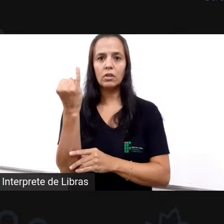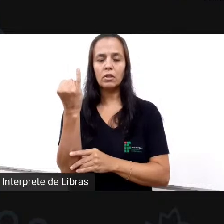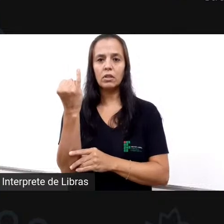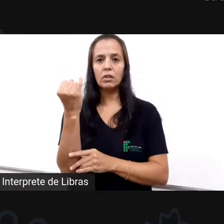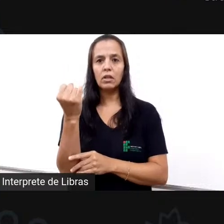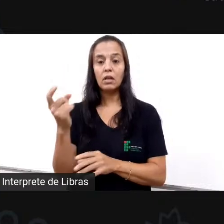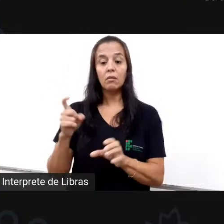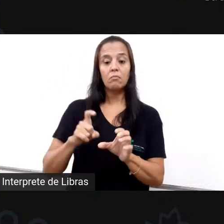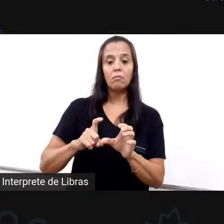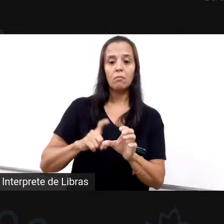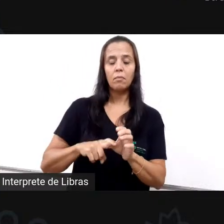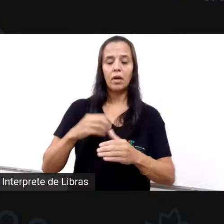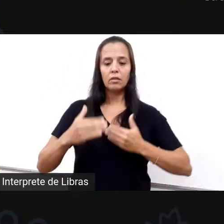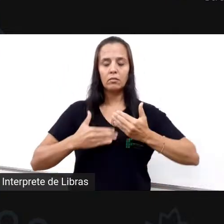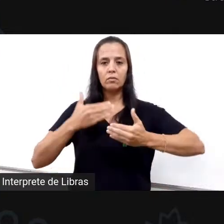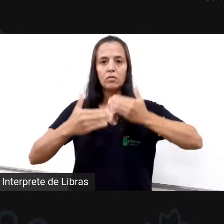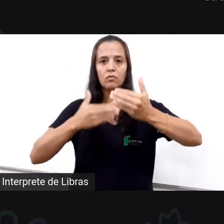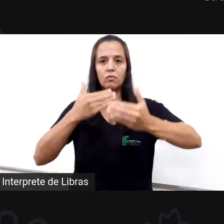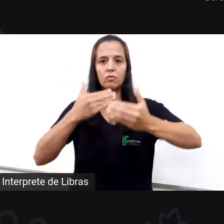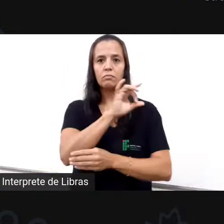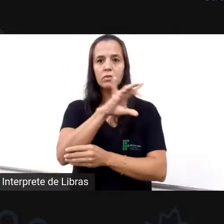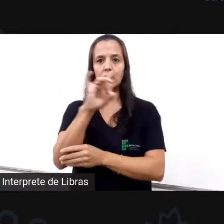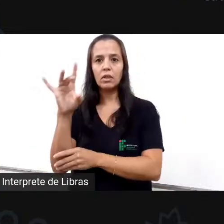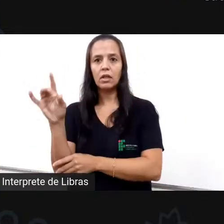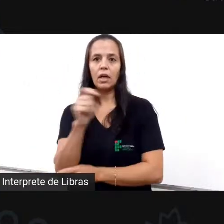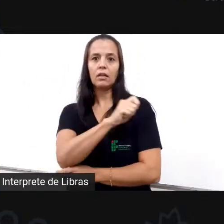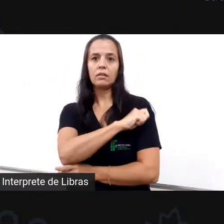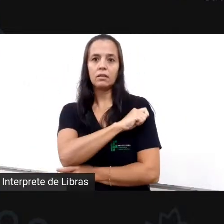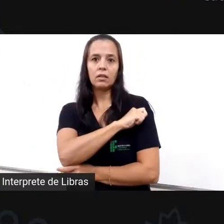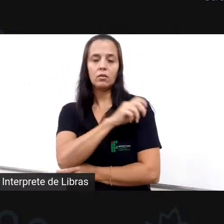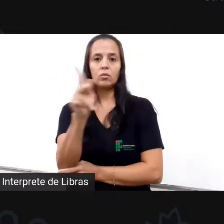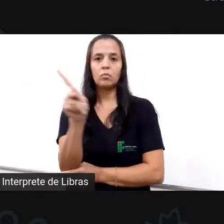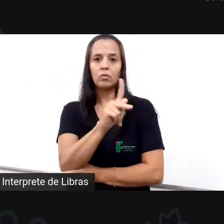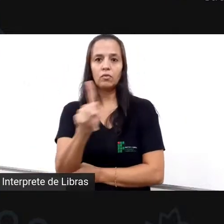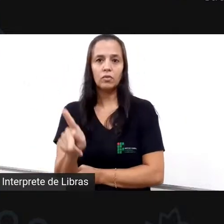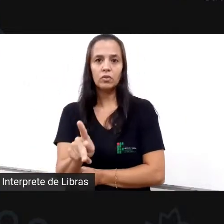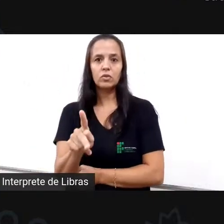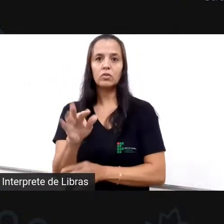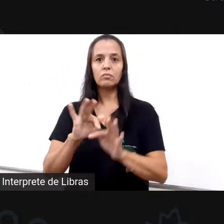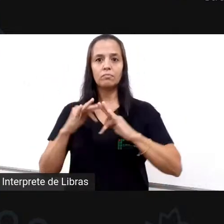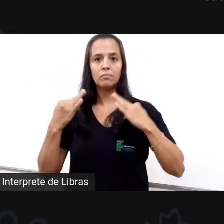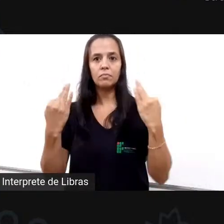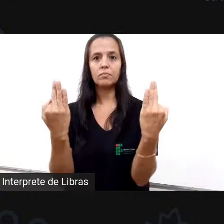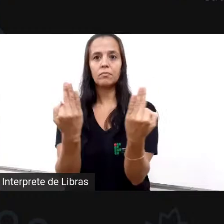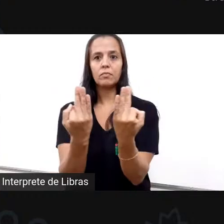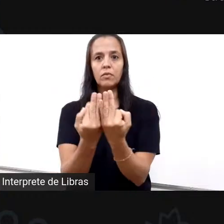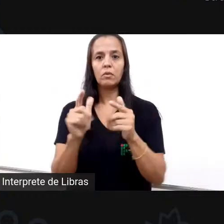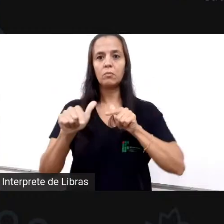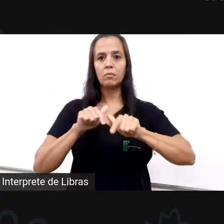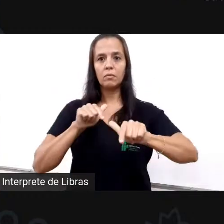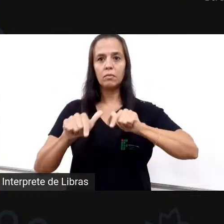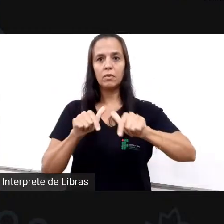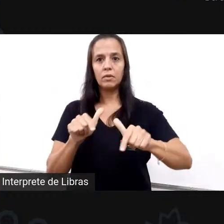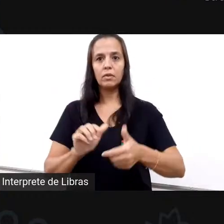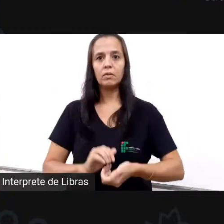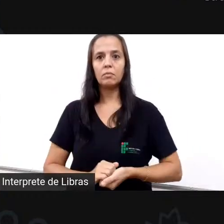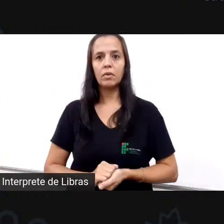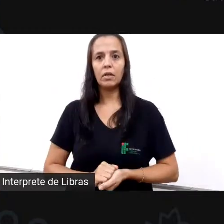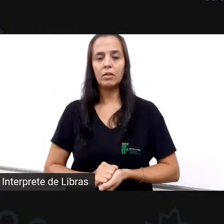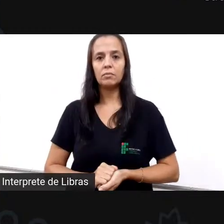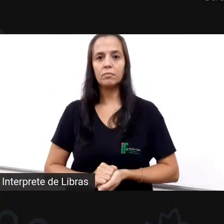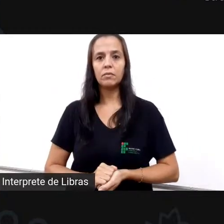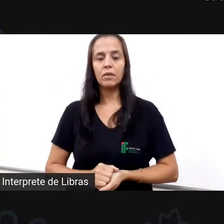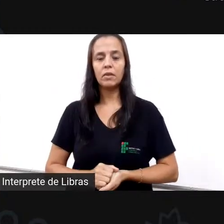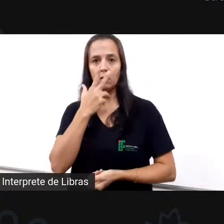do crescimento de cada um, dos alunos, dos professores, famílias, trabalho. Assim como na